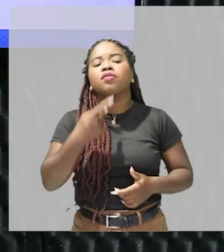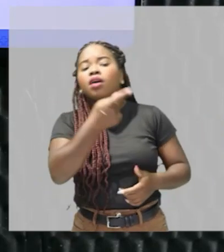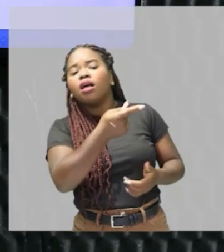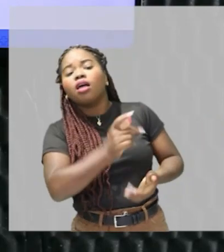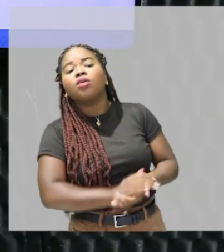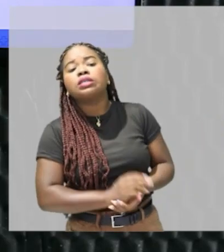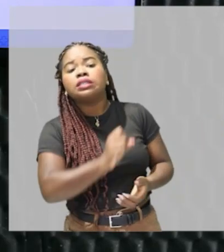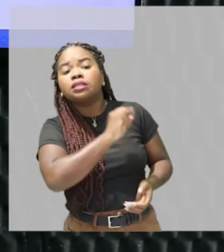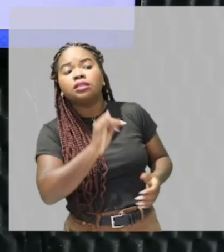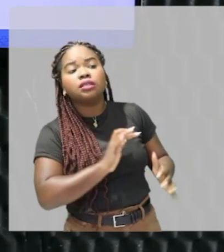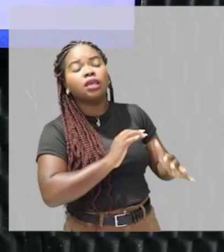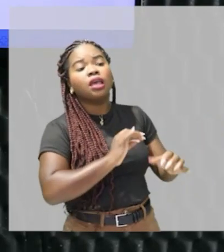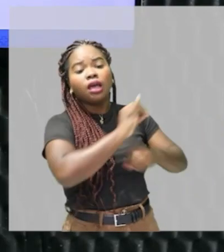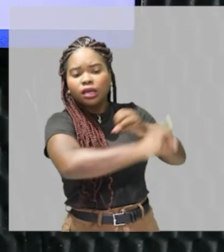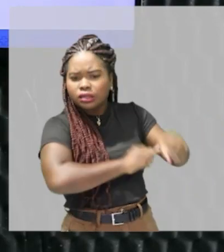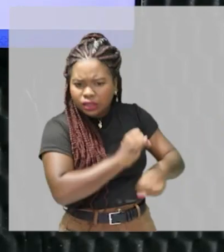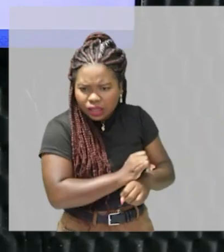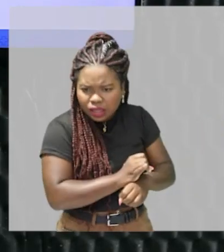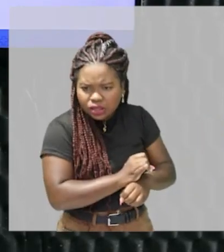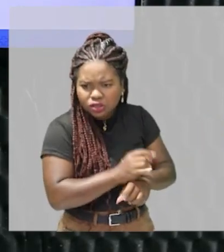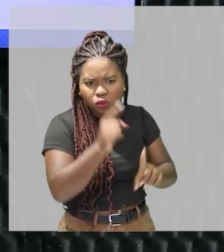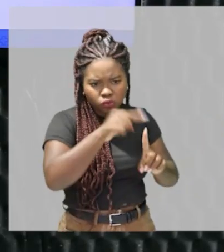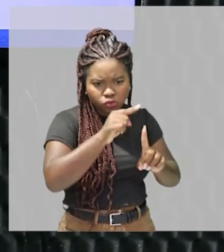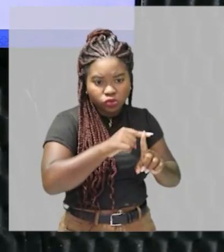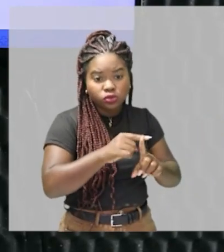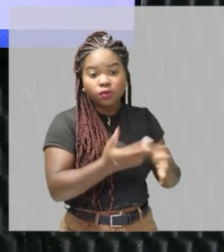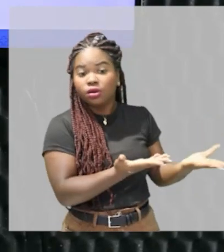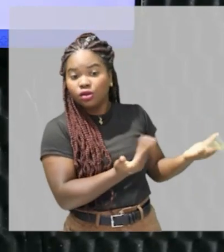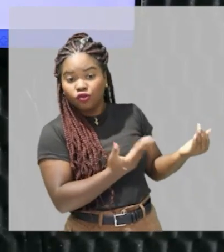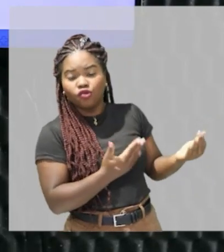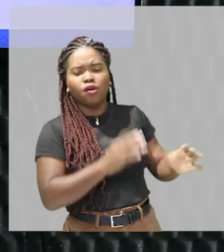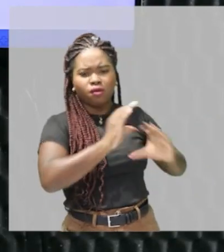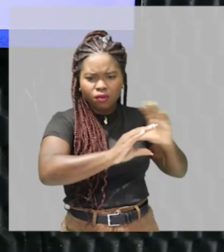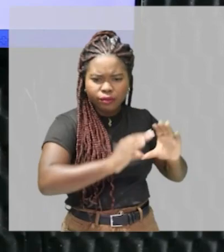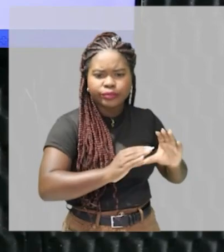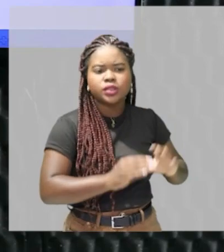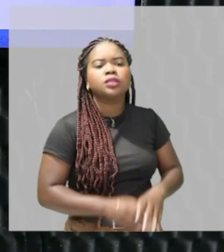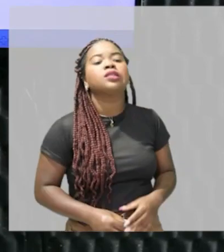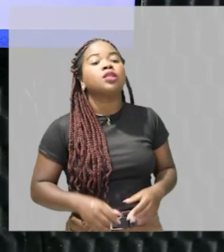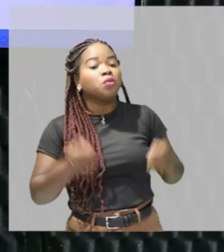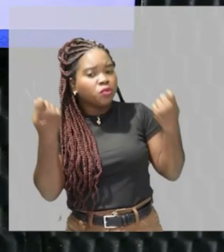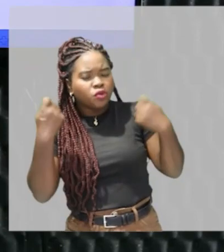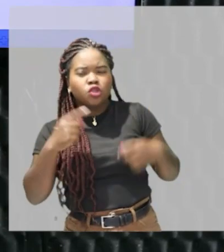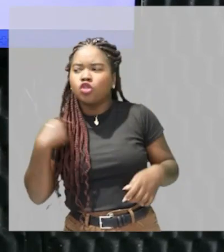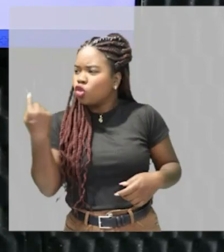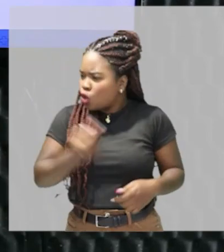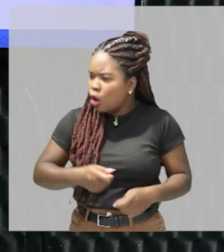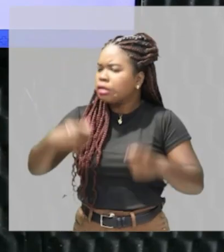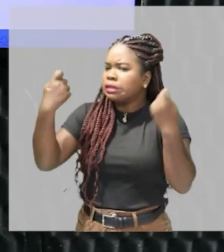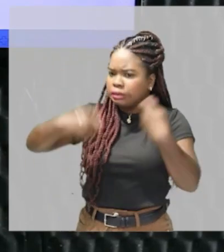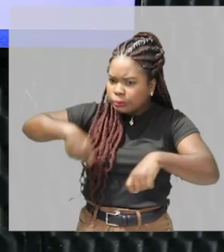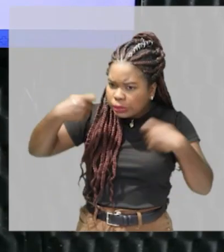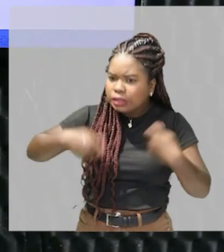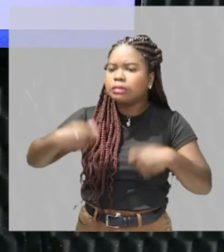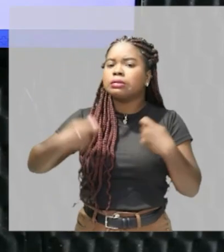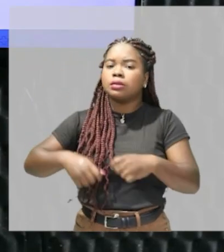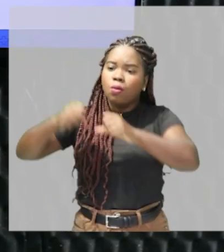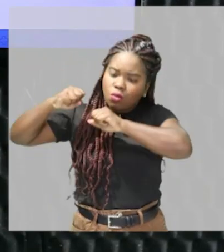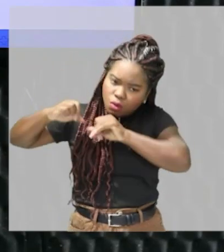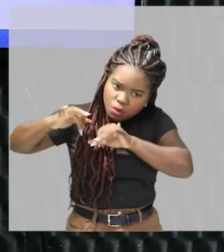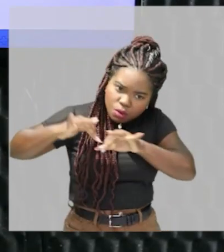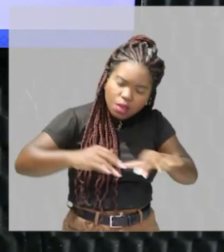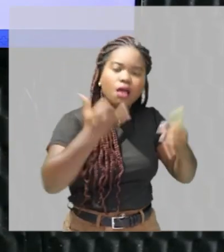internet é o jeito que o jovem se comunica, então é lá que a gente tem que estar. É lá que nós temos que procurar divulgar a